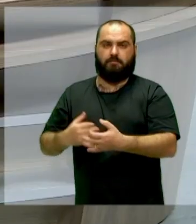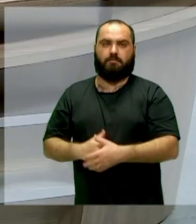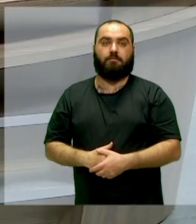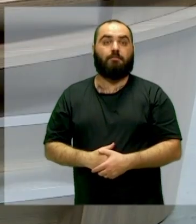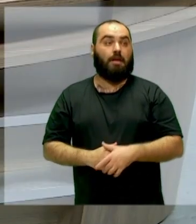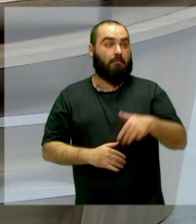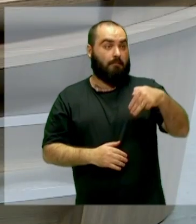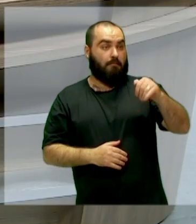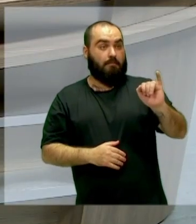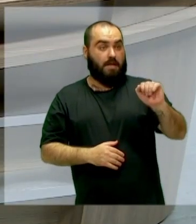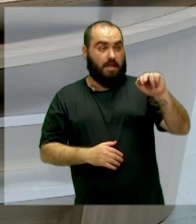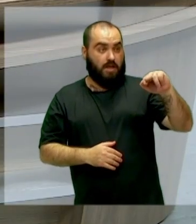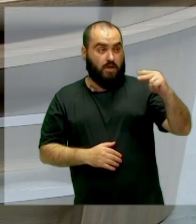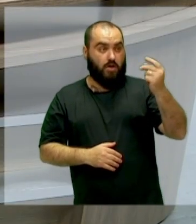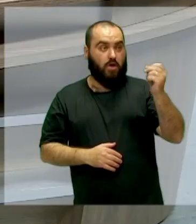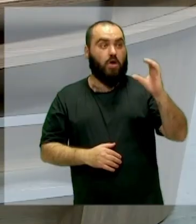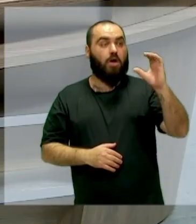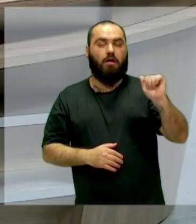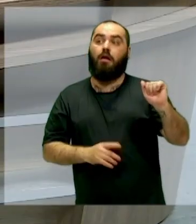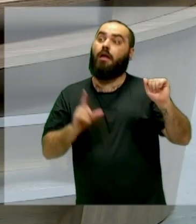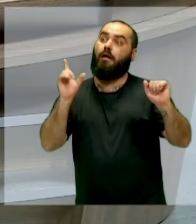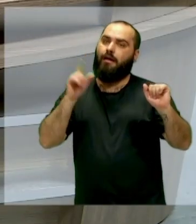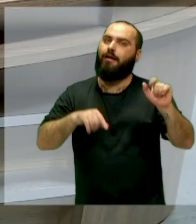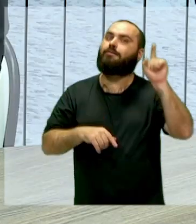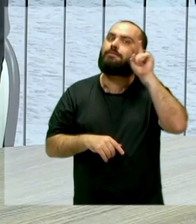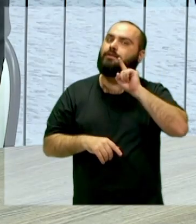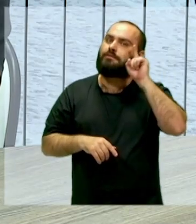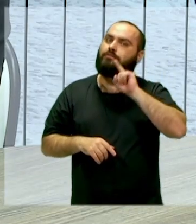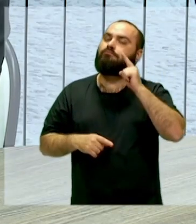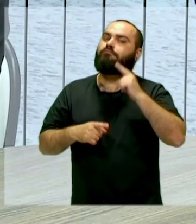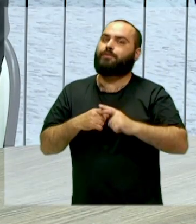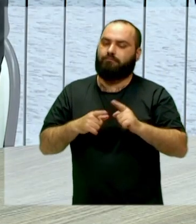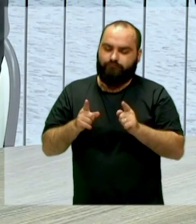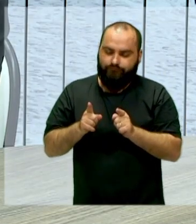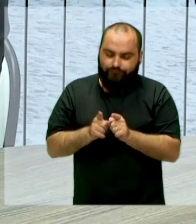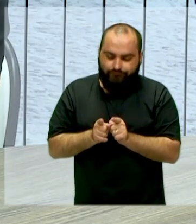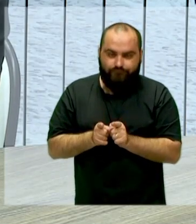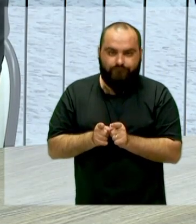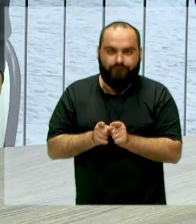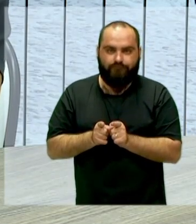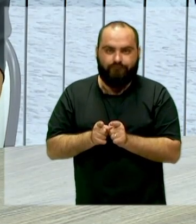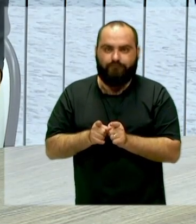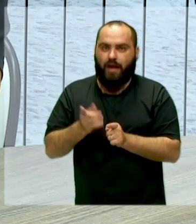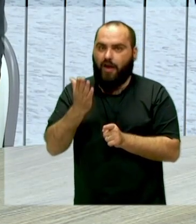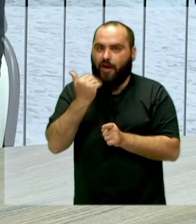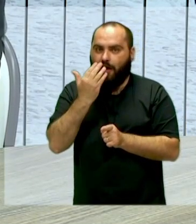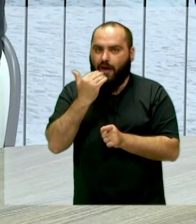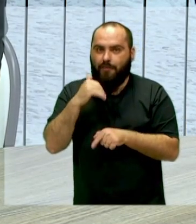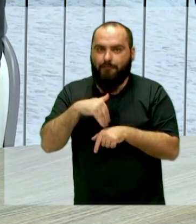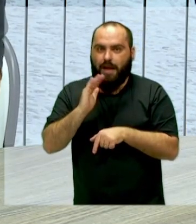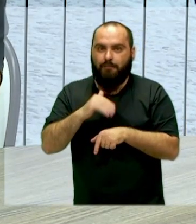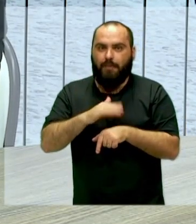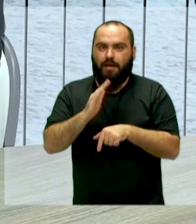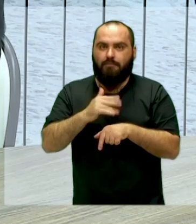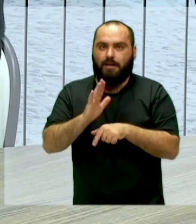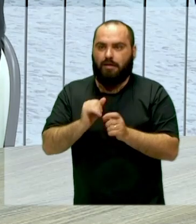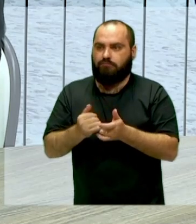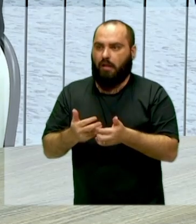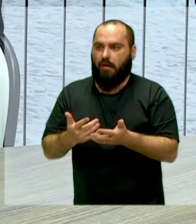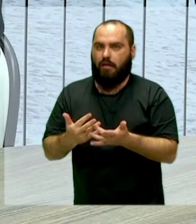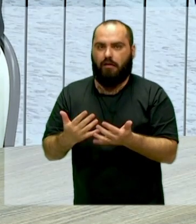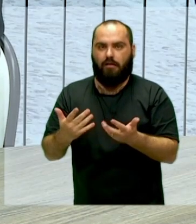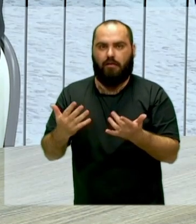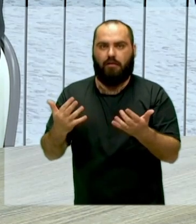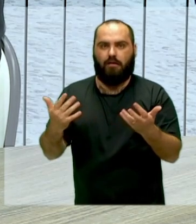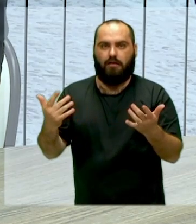californianos é é uma espécie porque elas são menores e elas comem mais e se reproduzem mais rápidos em